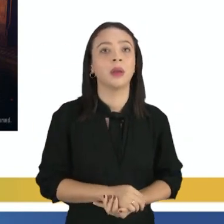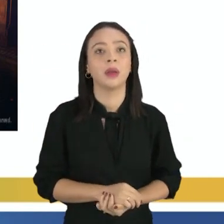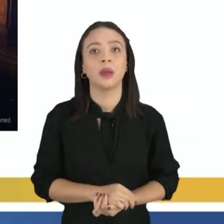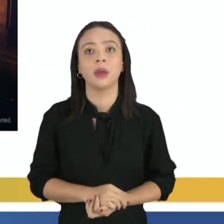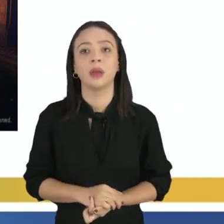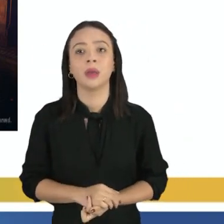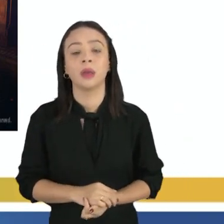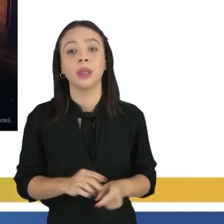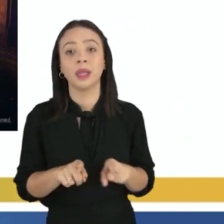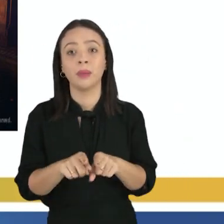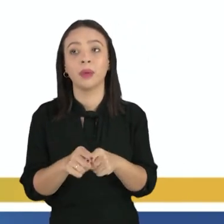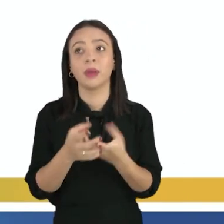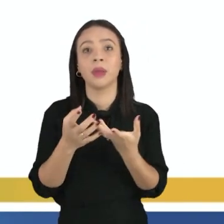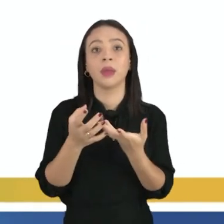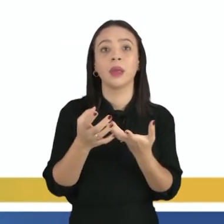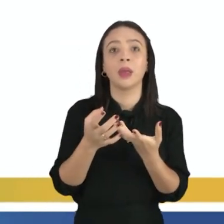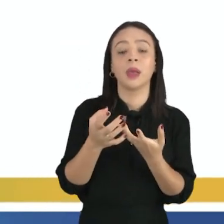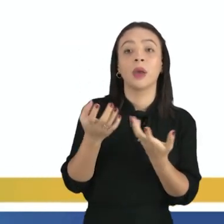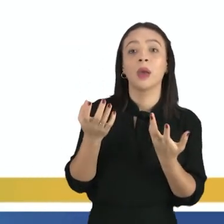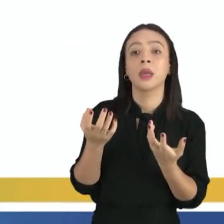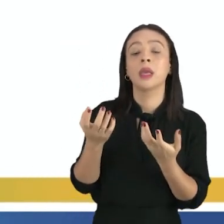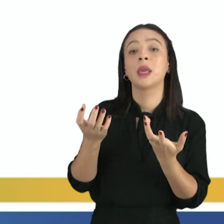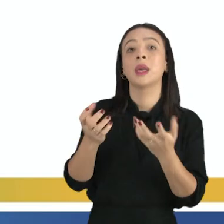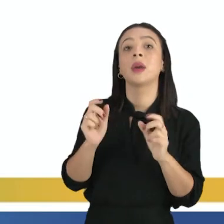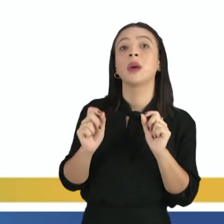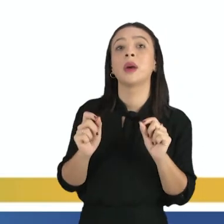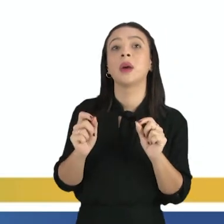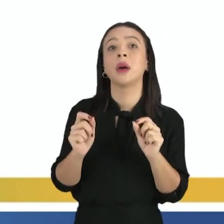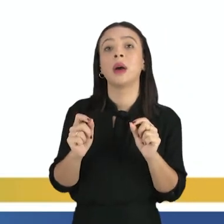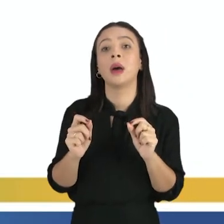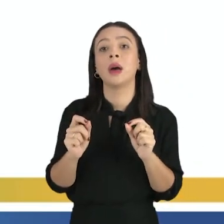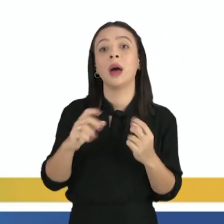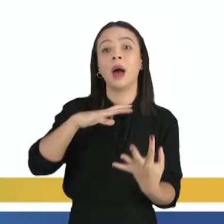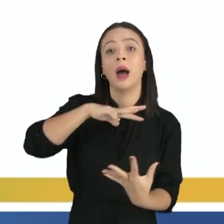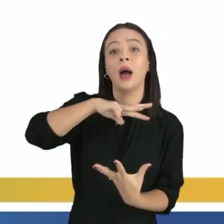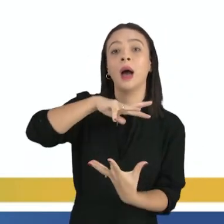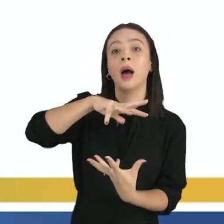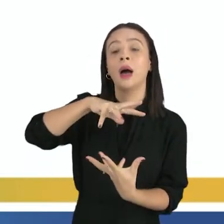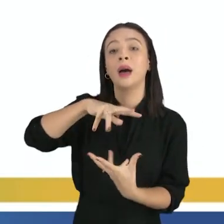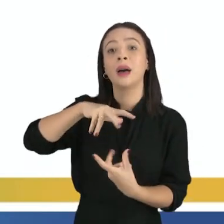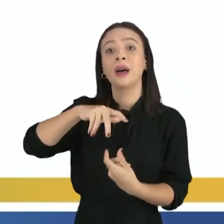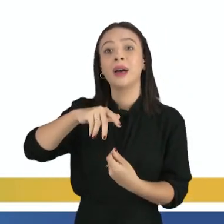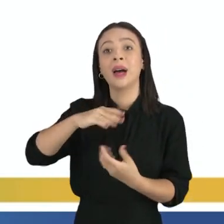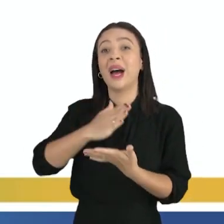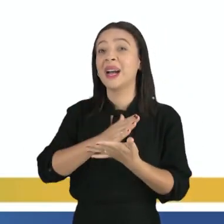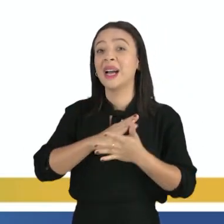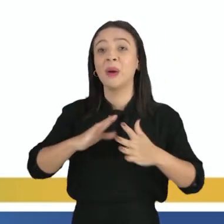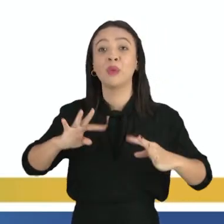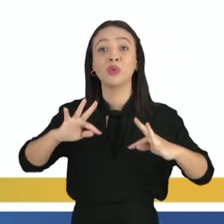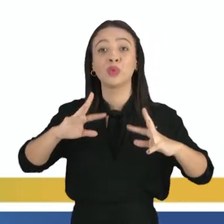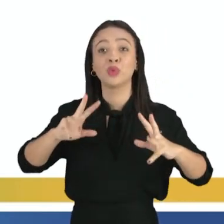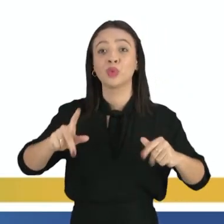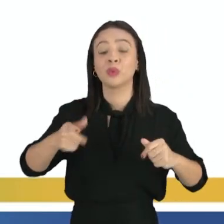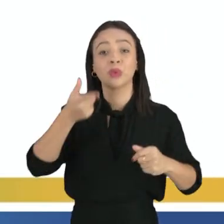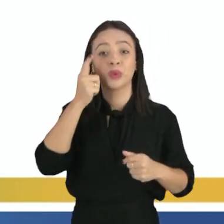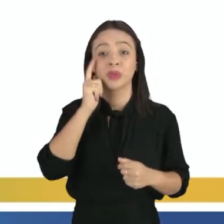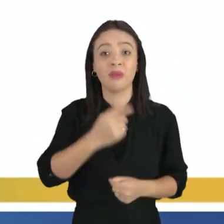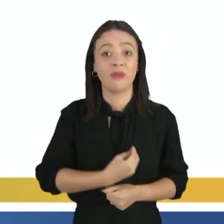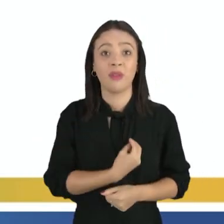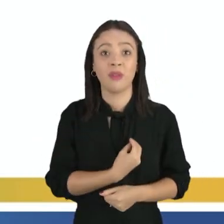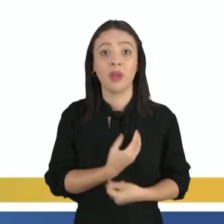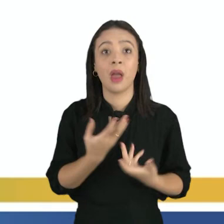fez o vírus aí no filme Inferno não queria. A Terra esgotou os recursos, não tem mais como, e eles